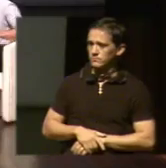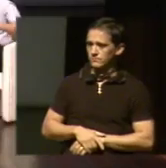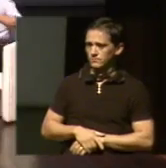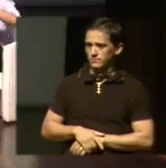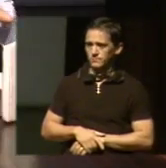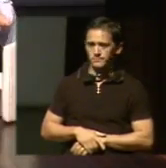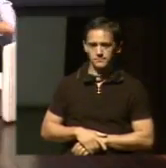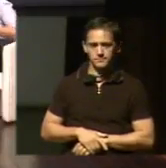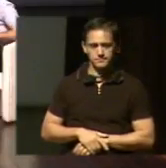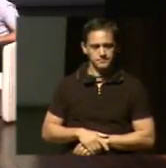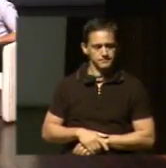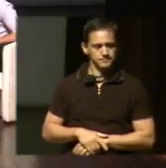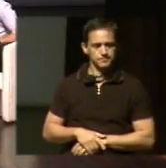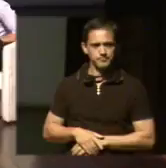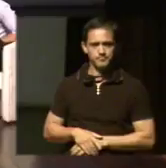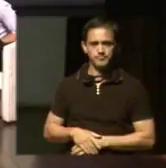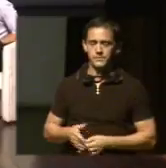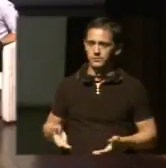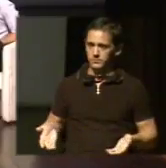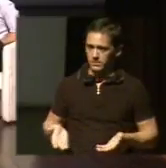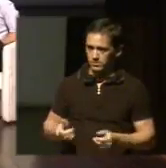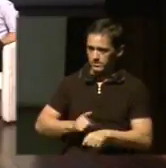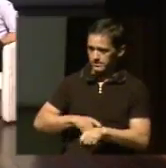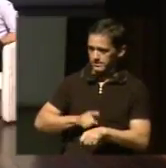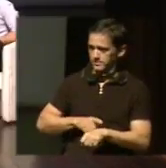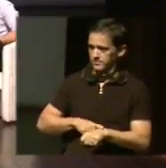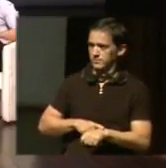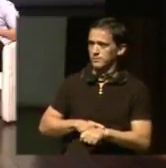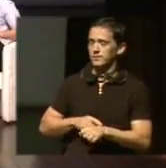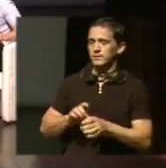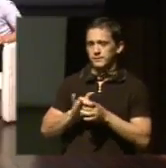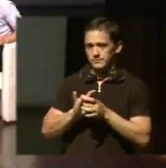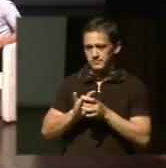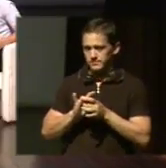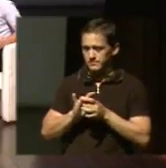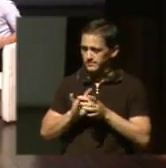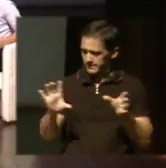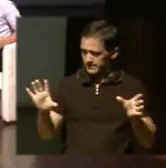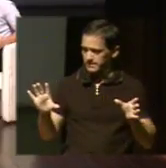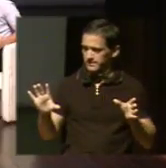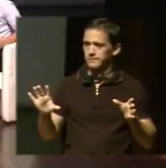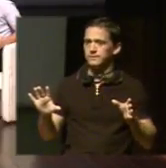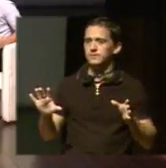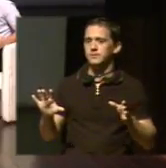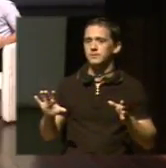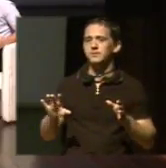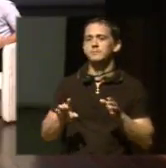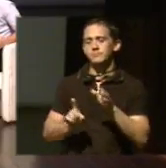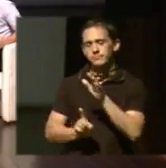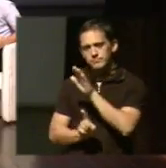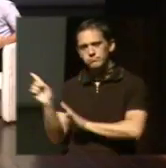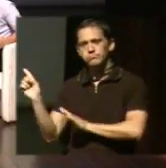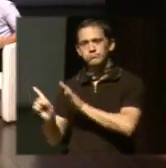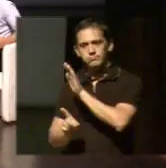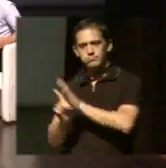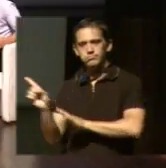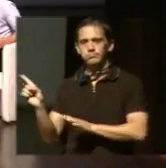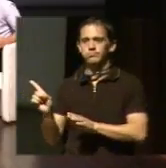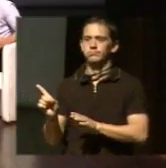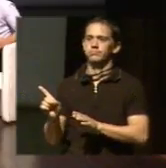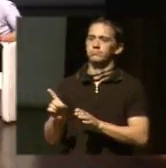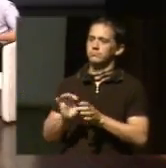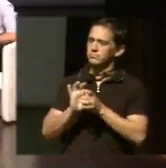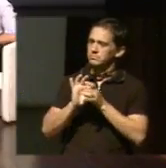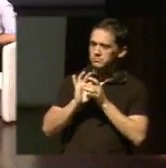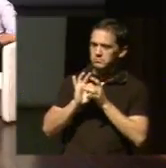Perfeito, legal. Gente, a partir desse momento a gente pode deixar também aberto ao público para fazer perguntas para esses jovens,